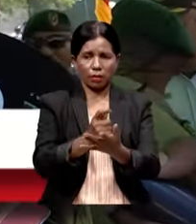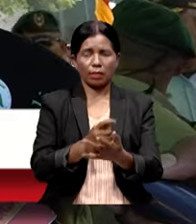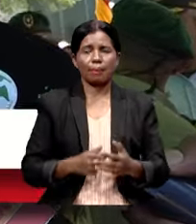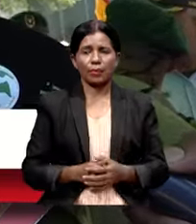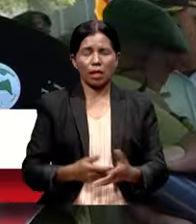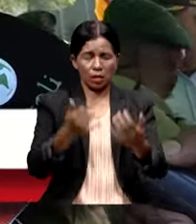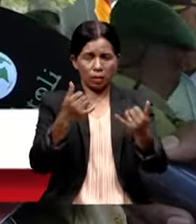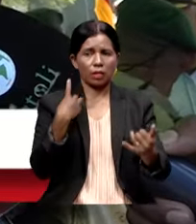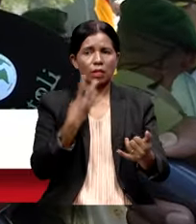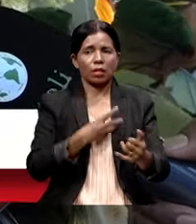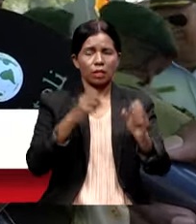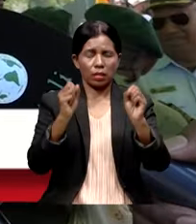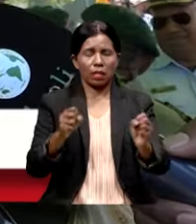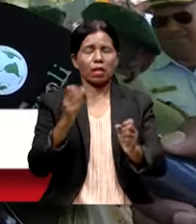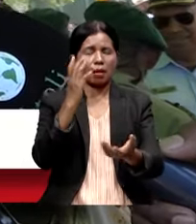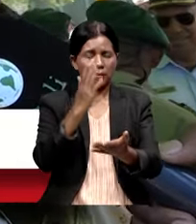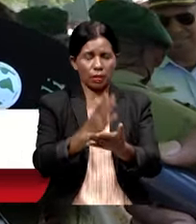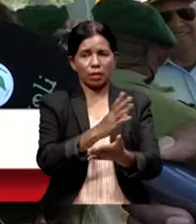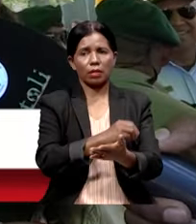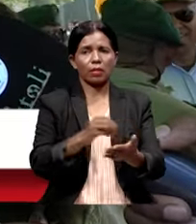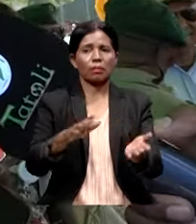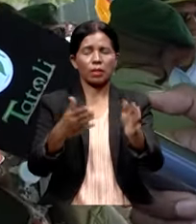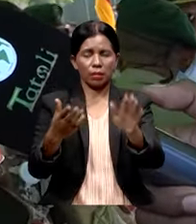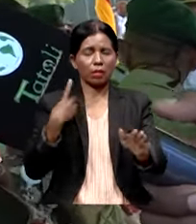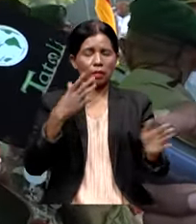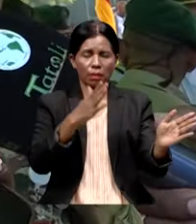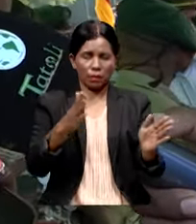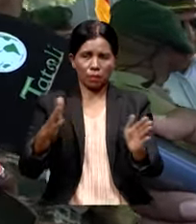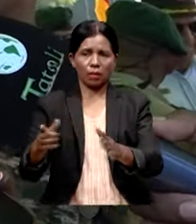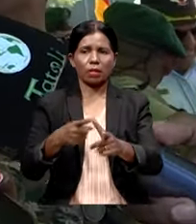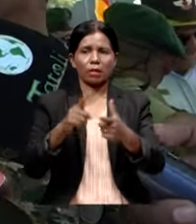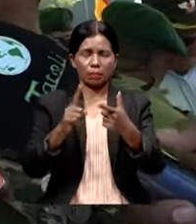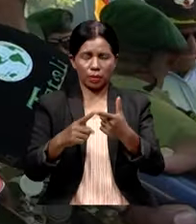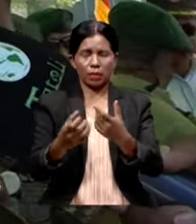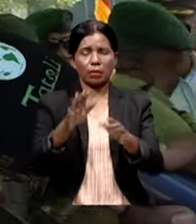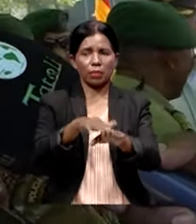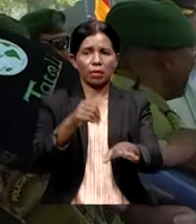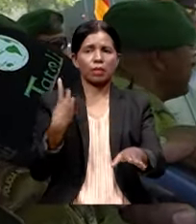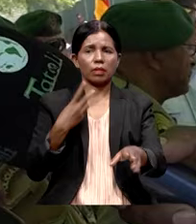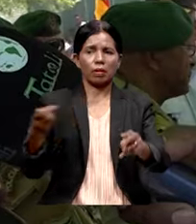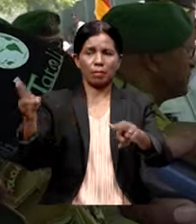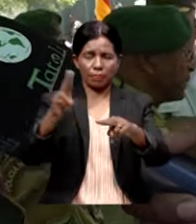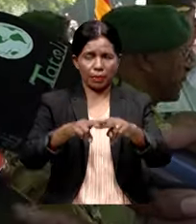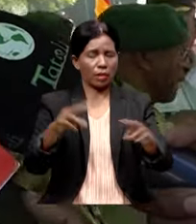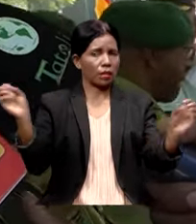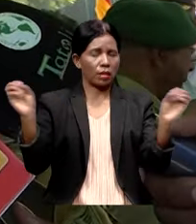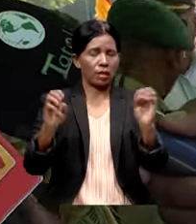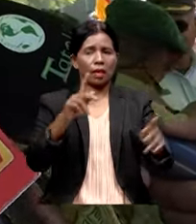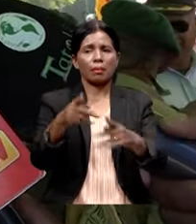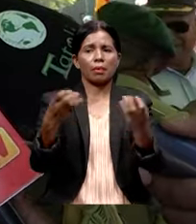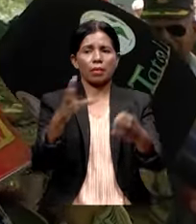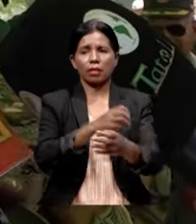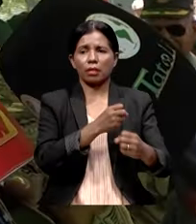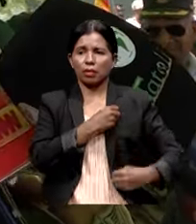agora raukna ita tem que reforma ona reserva ona mate ona bita prepara raukona para depois recruta tam para depois aumenta. Se lá oficial barakli usolar lá